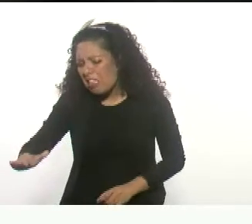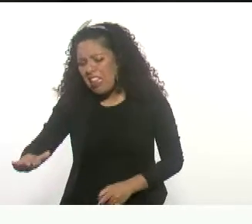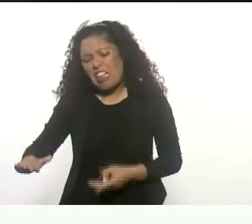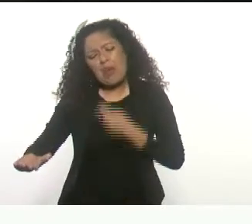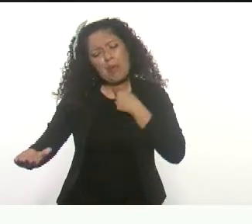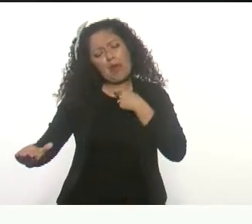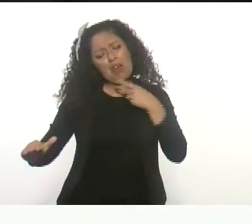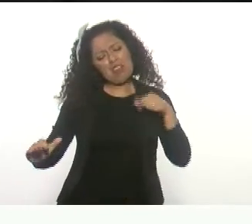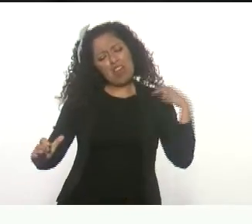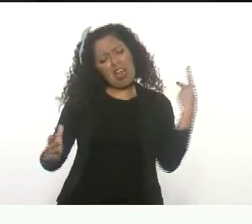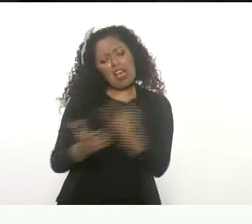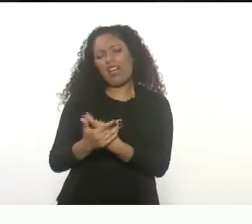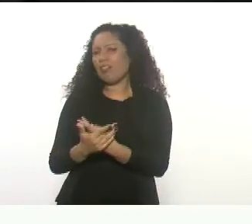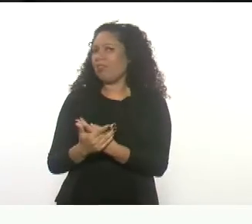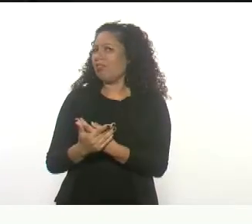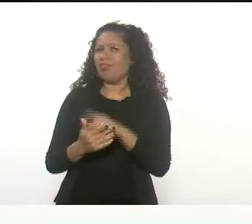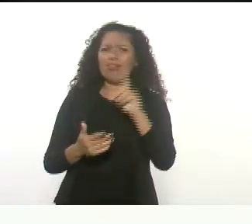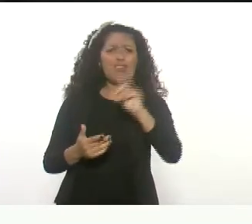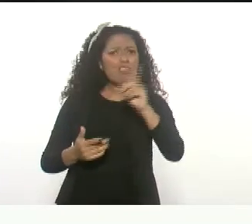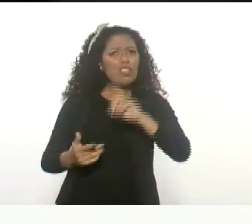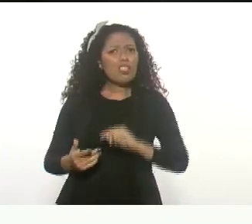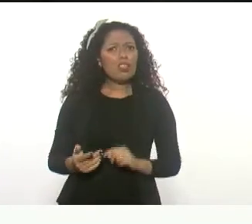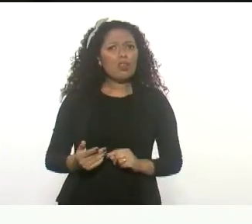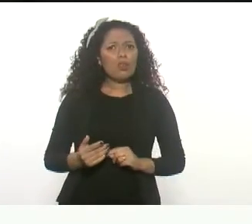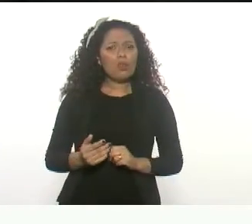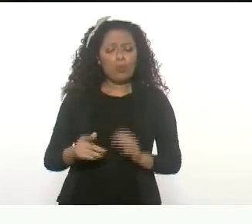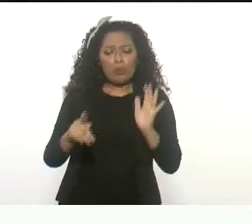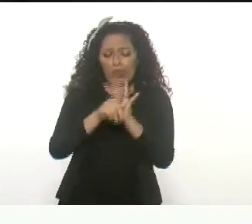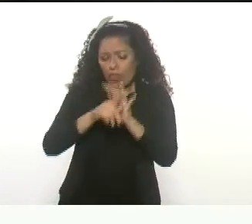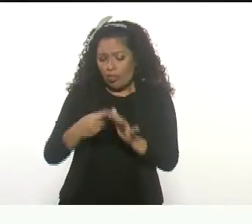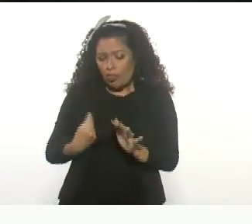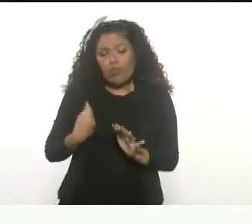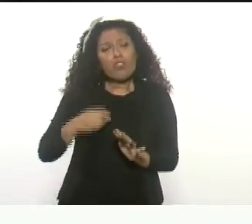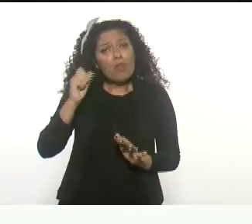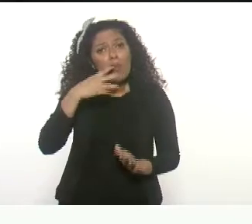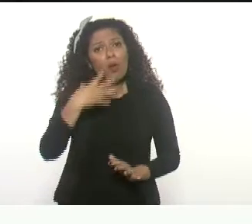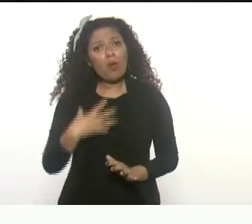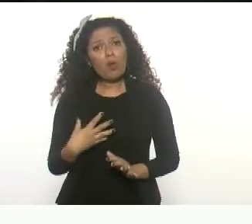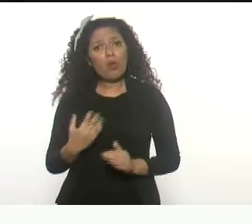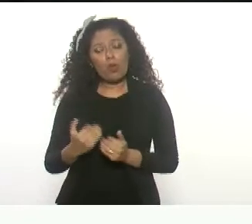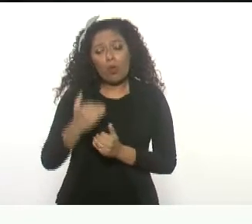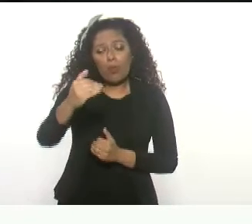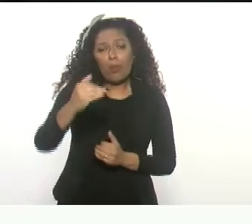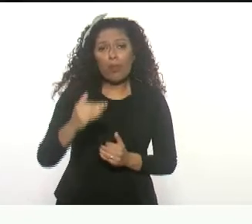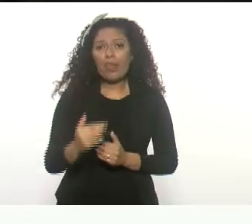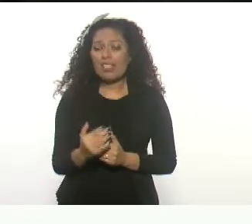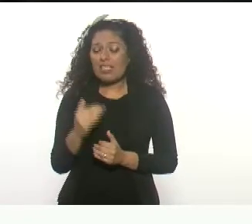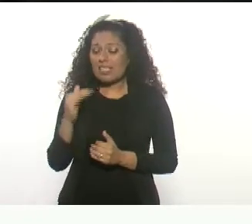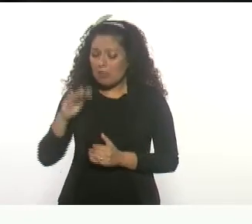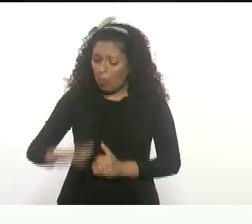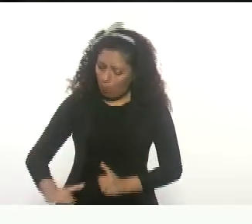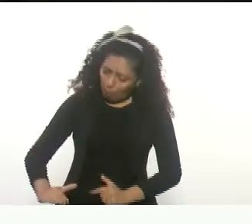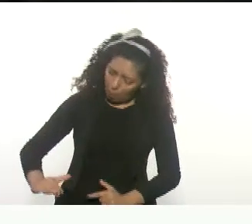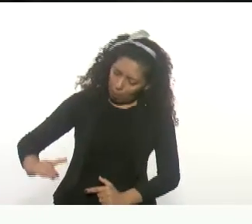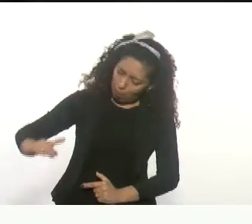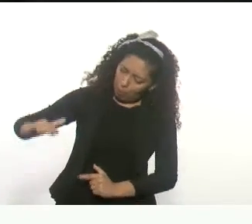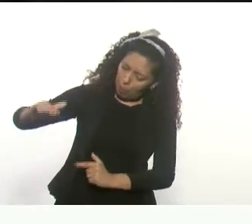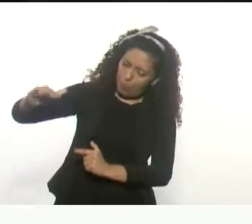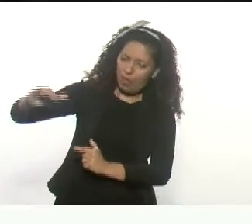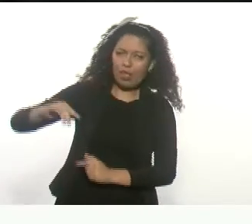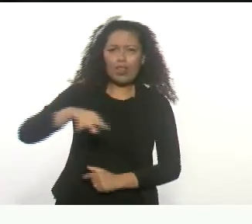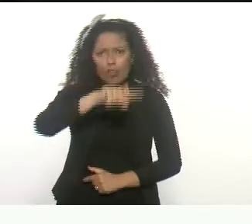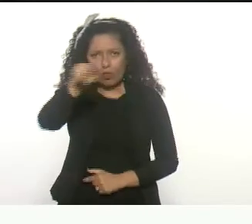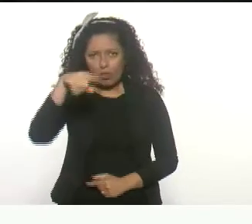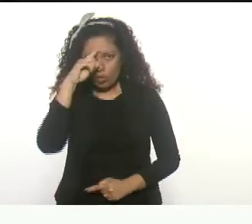humano, né? Sonhar e pensar o futuro. Acho que cobri todos aqui. Alguma dúvida sobre esses pontos, que são os pontos